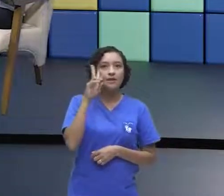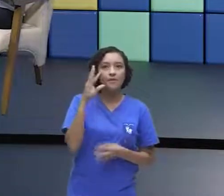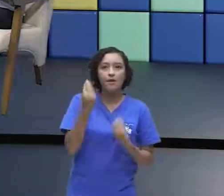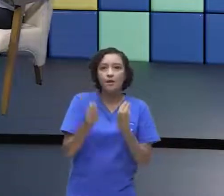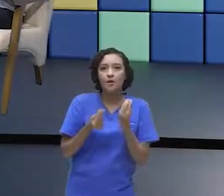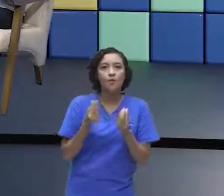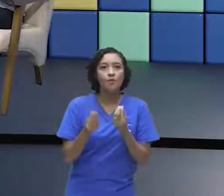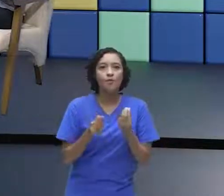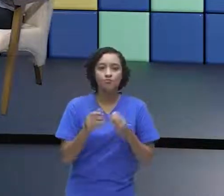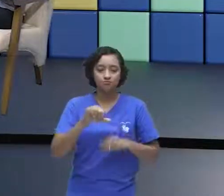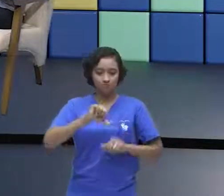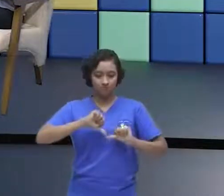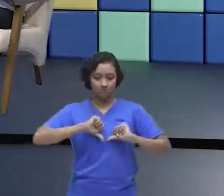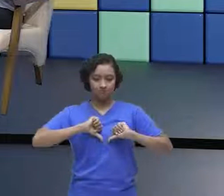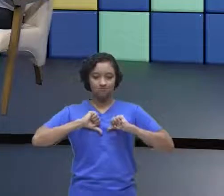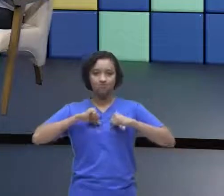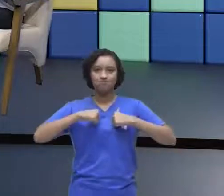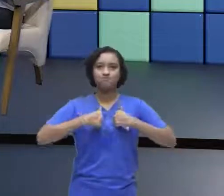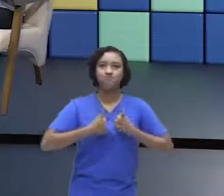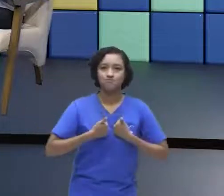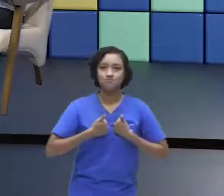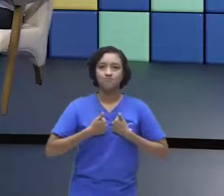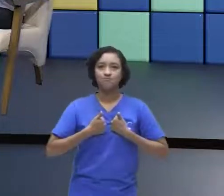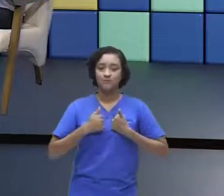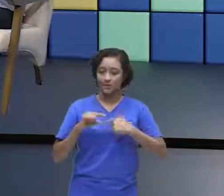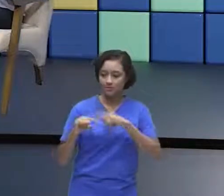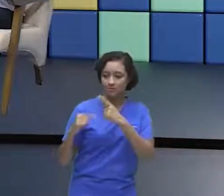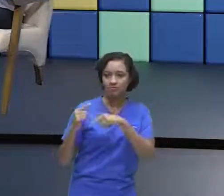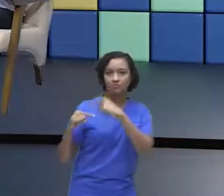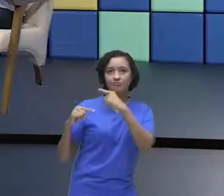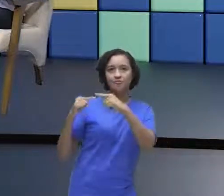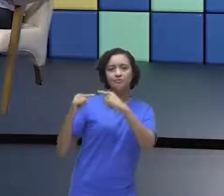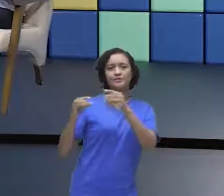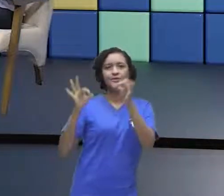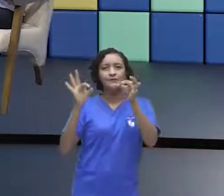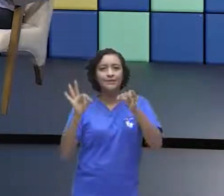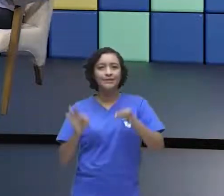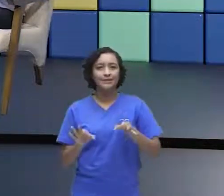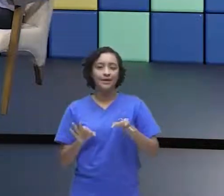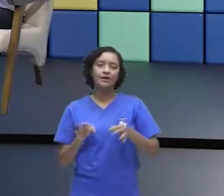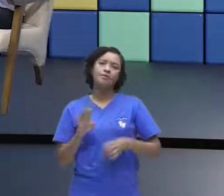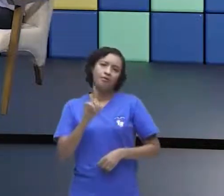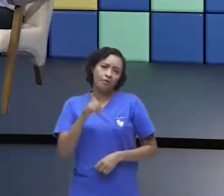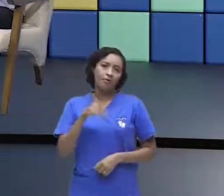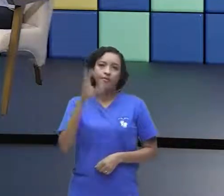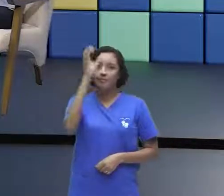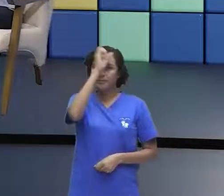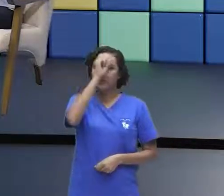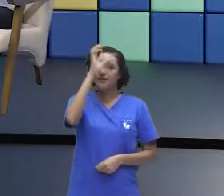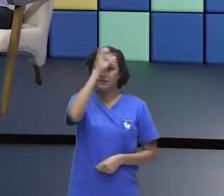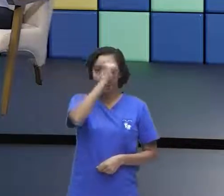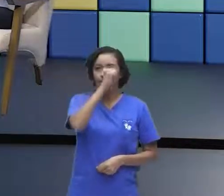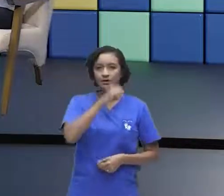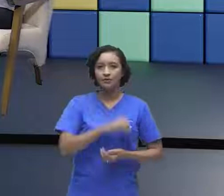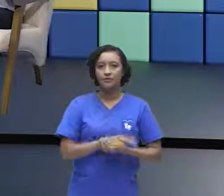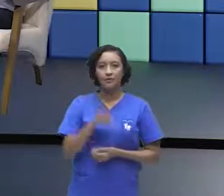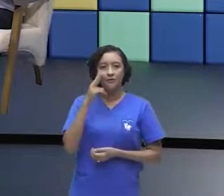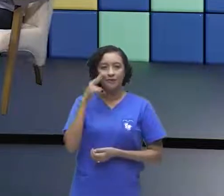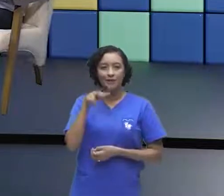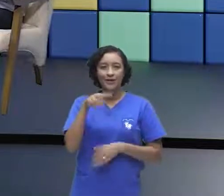isso, né, que ela superou, que deu tudo certo. É todo um aprendizado, né? E eu vejo muito isso naquele filme,